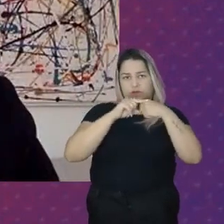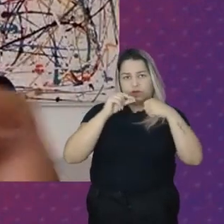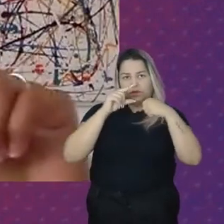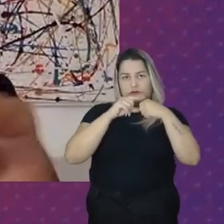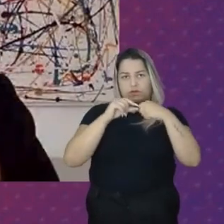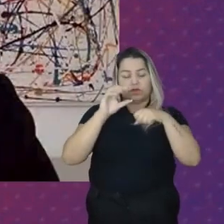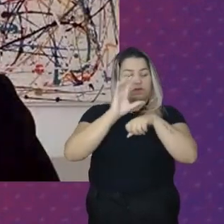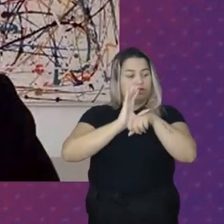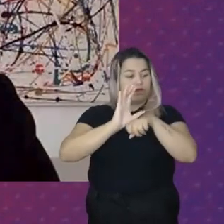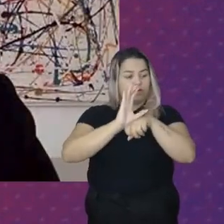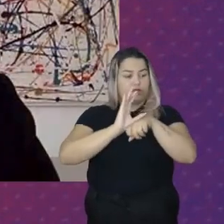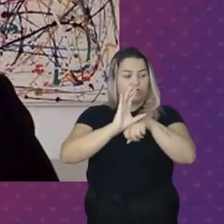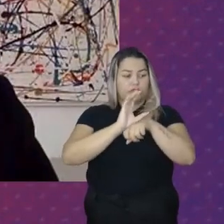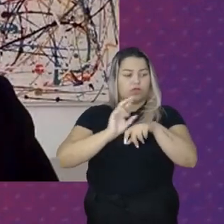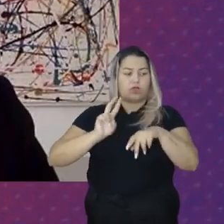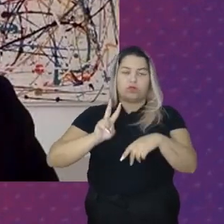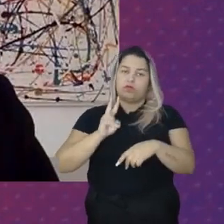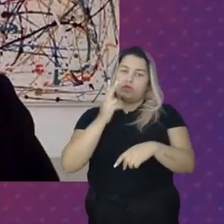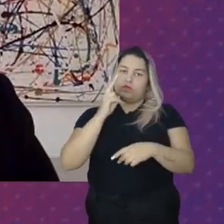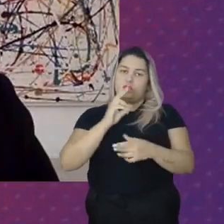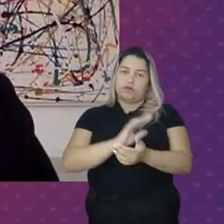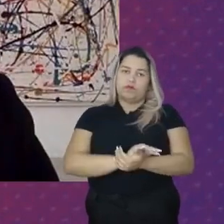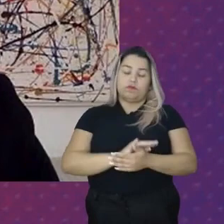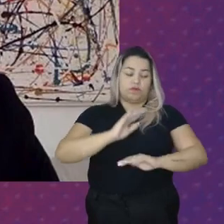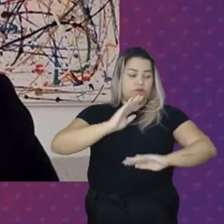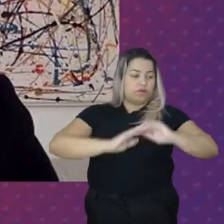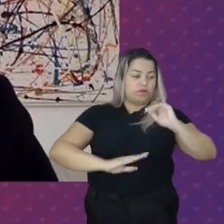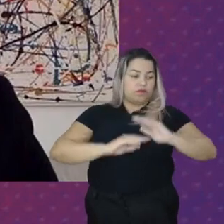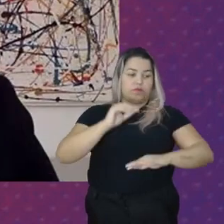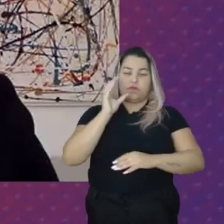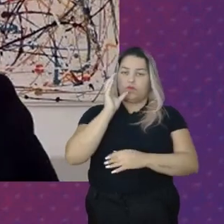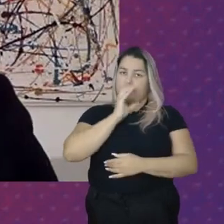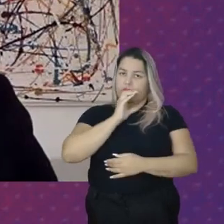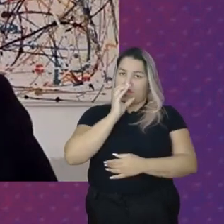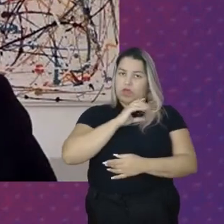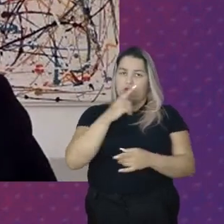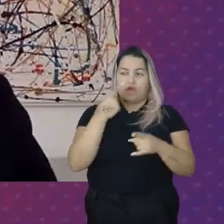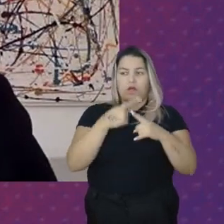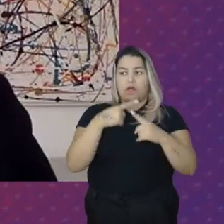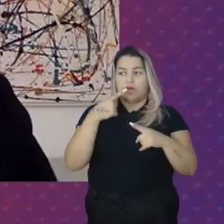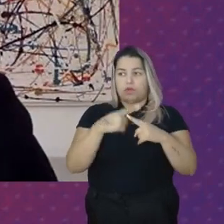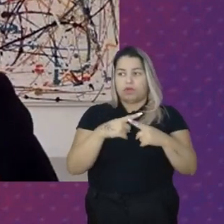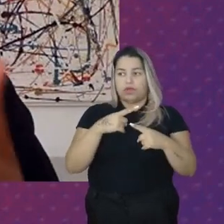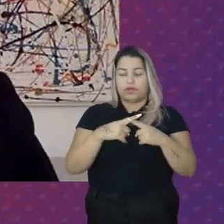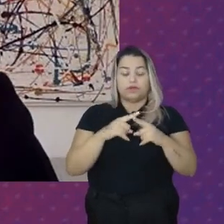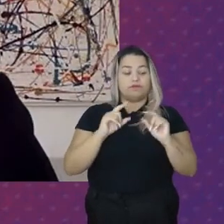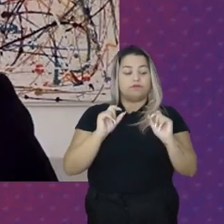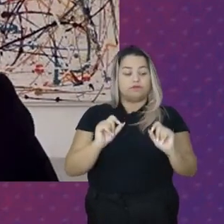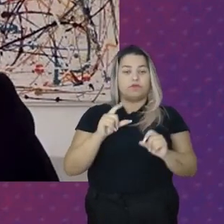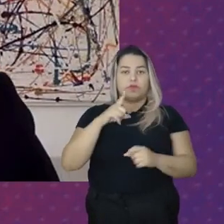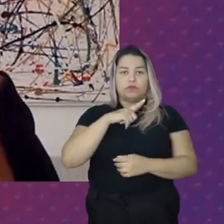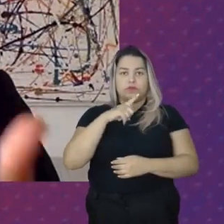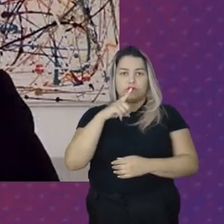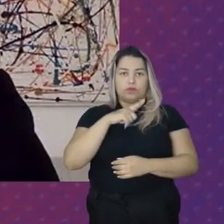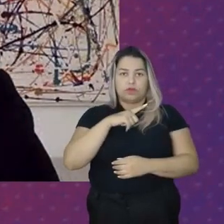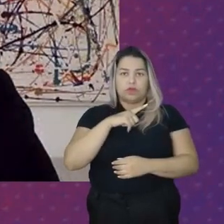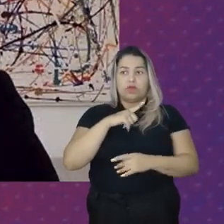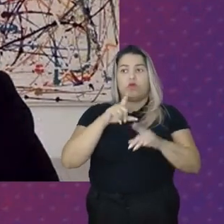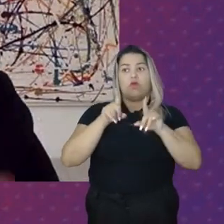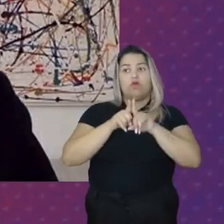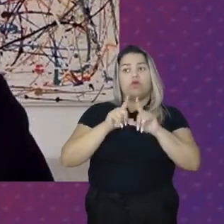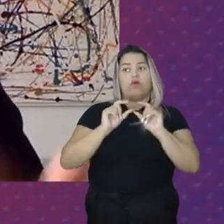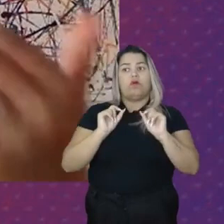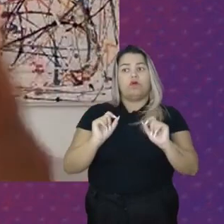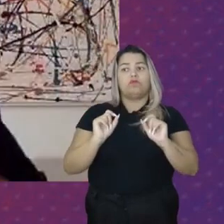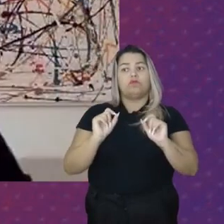constitucional não terão aplicabilidade prática imediata. Por quê? Porque eles serão